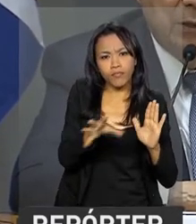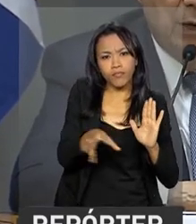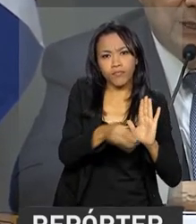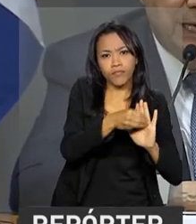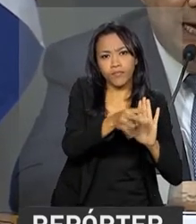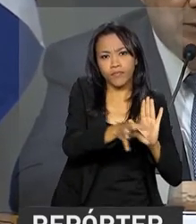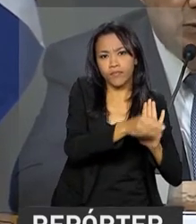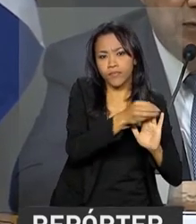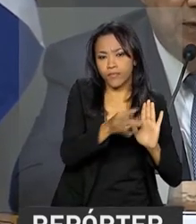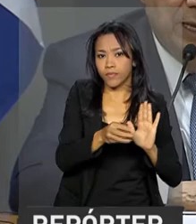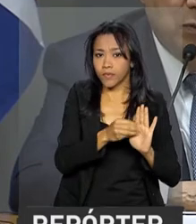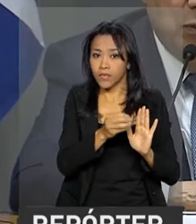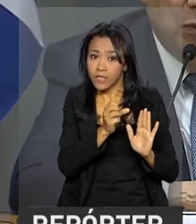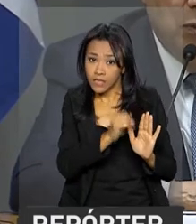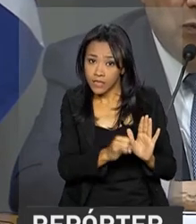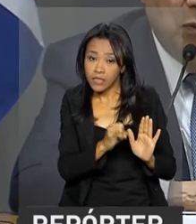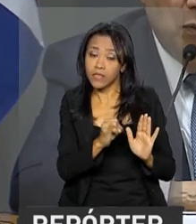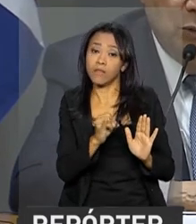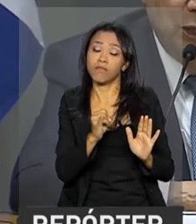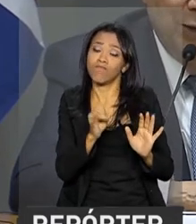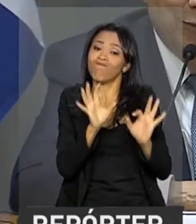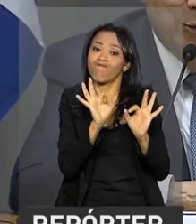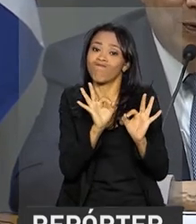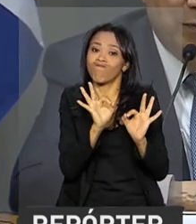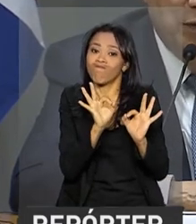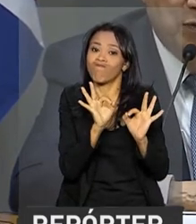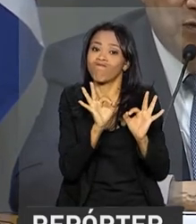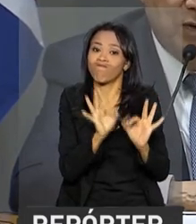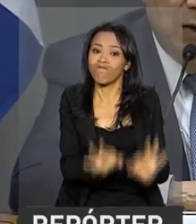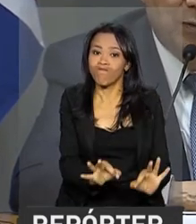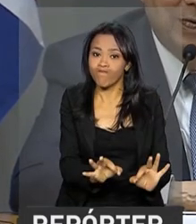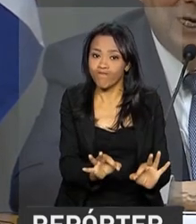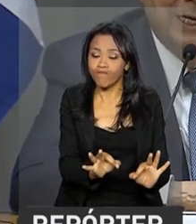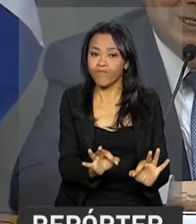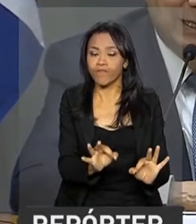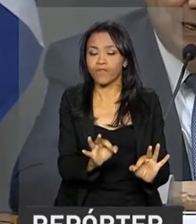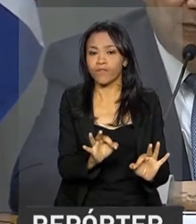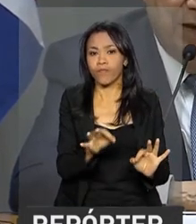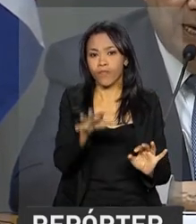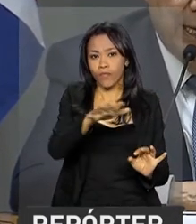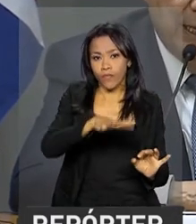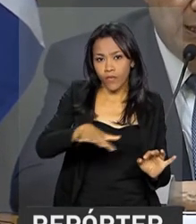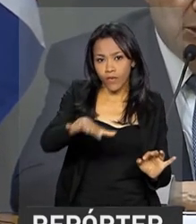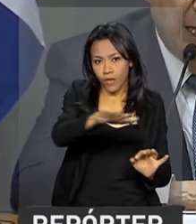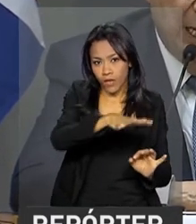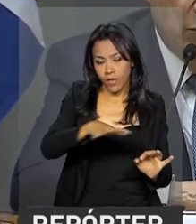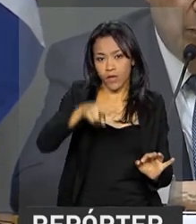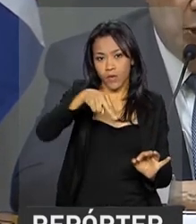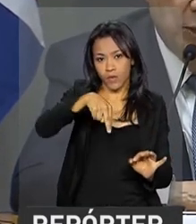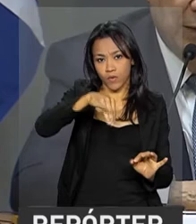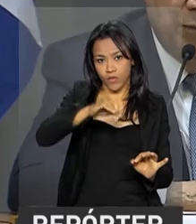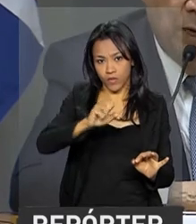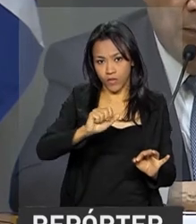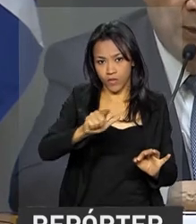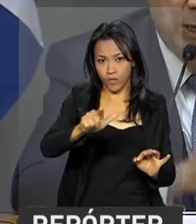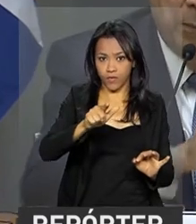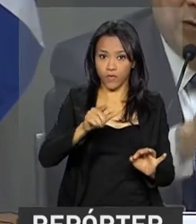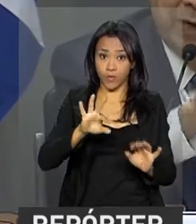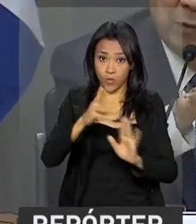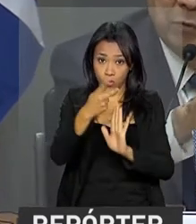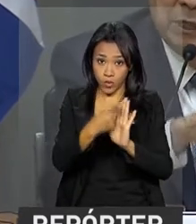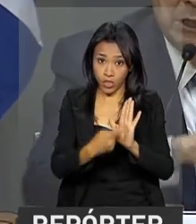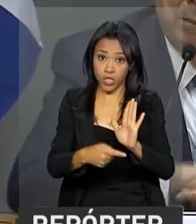caso de fato o nível do exercício fiscal que o projeto finalmente